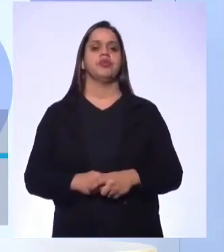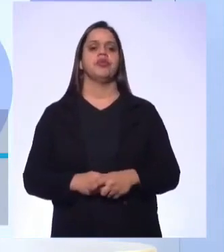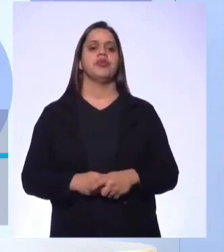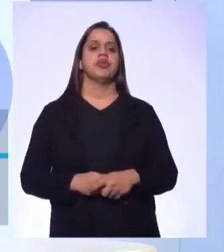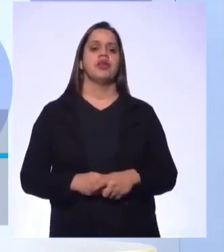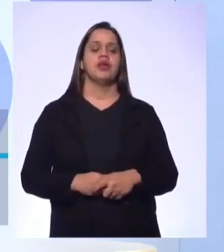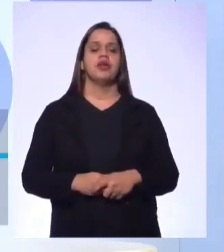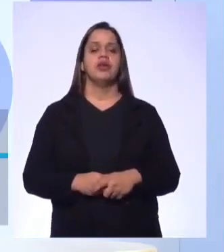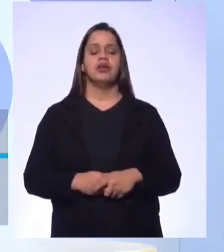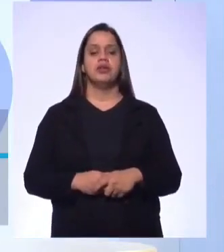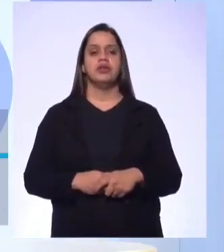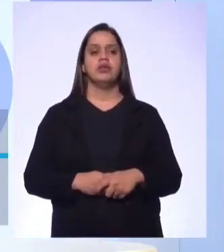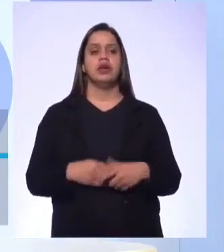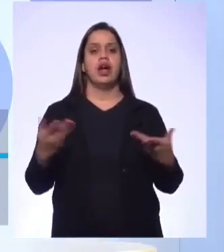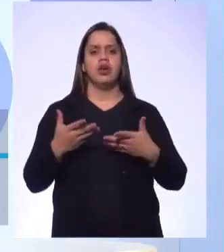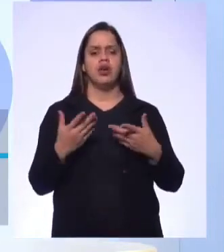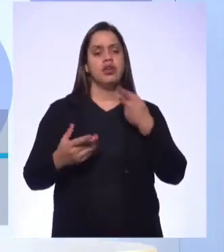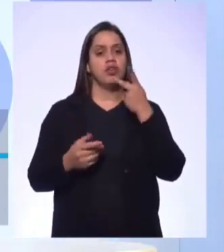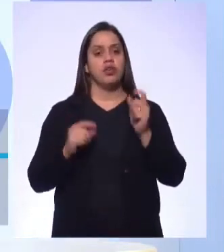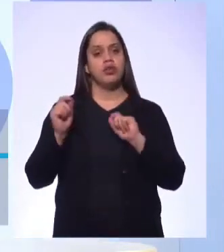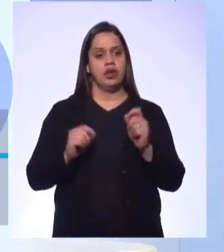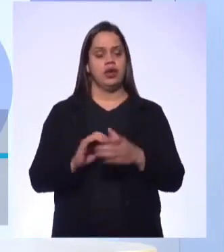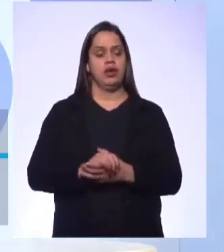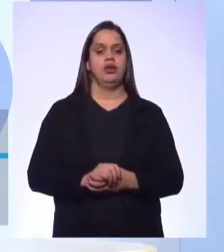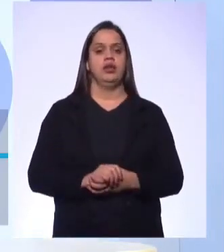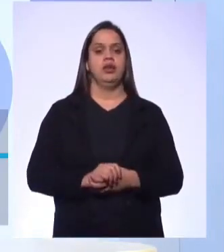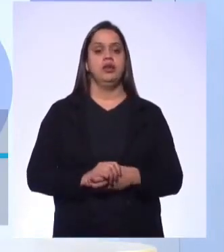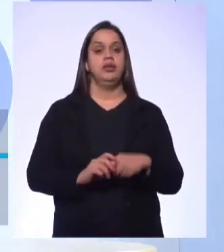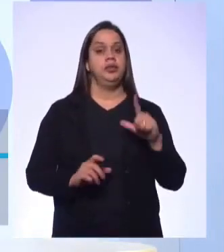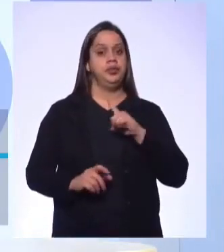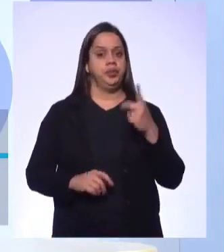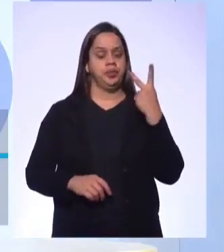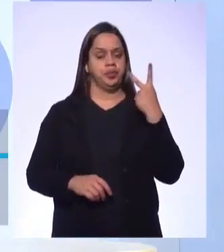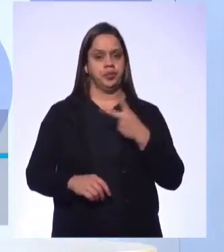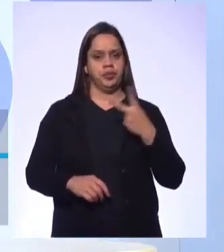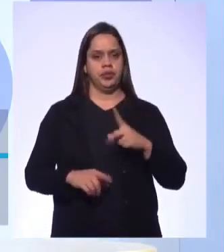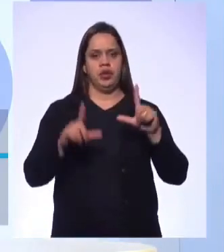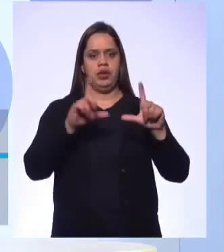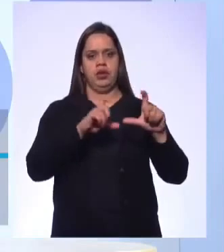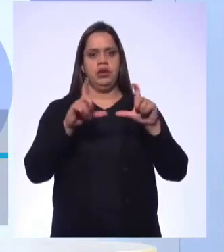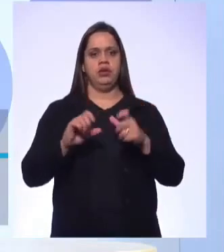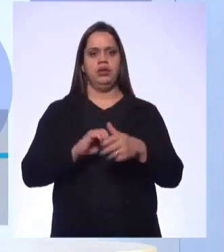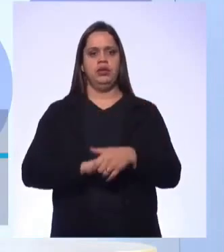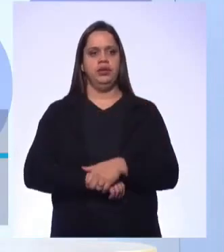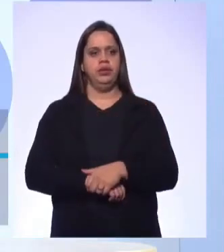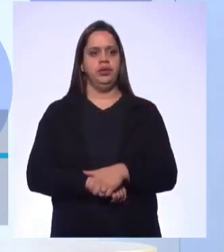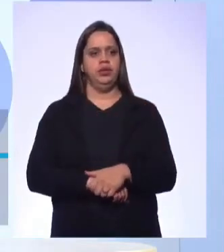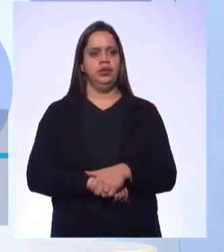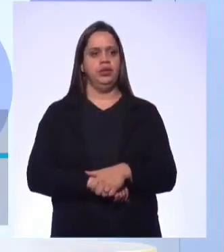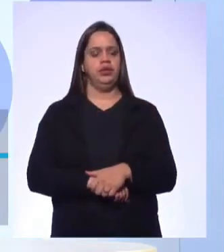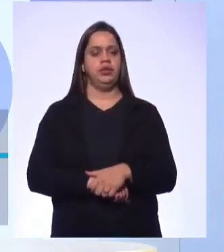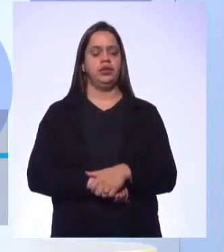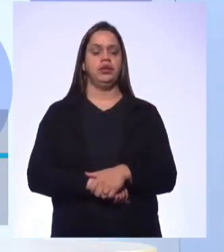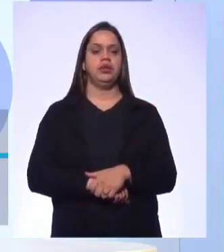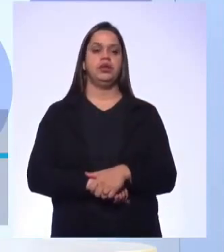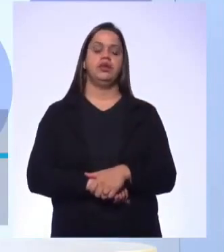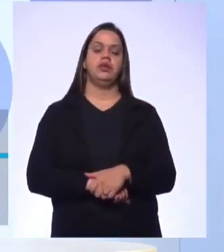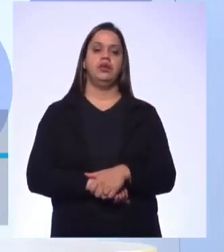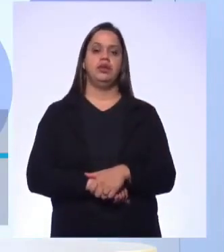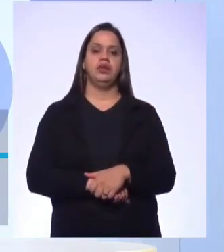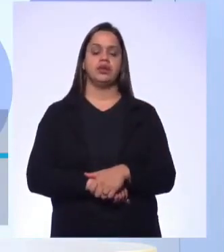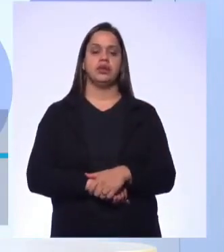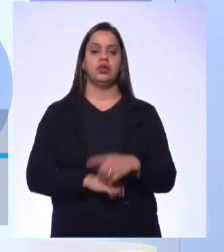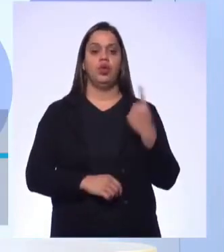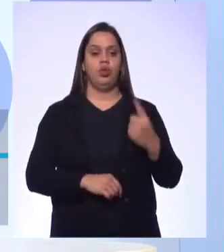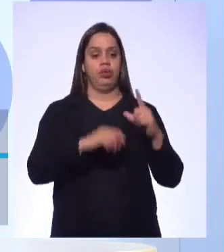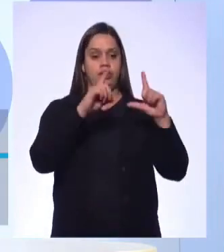eu estava falando com a Dani aqui? Nós temos duas imagens aí, duas fotos, né? Sim. Uma foto